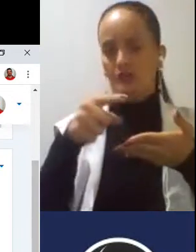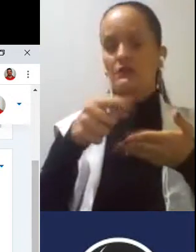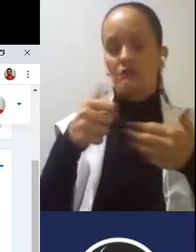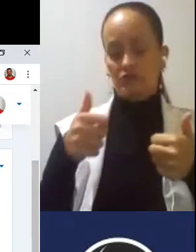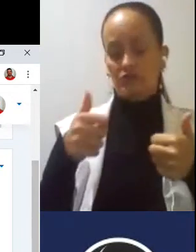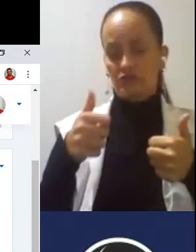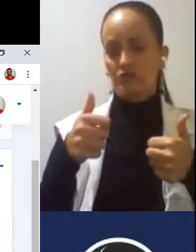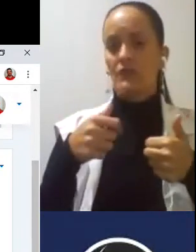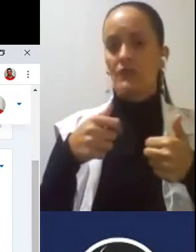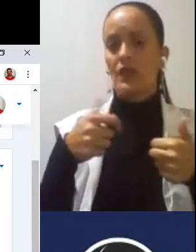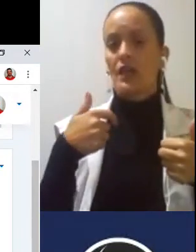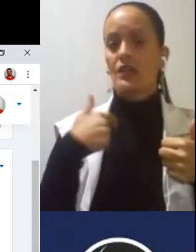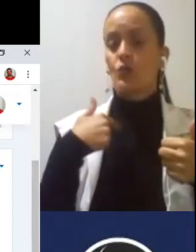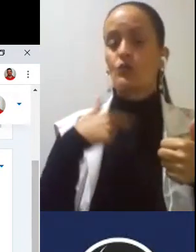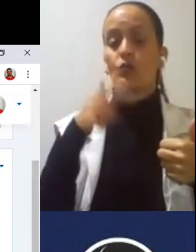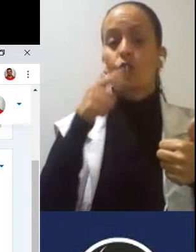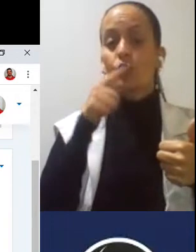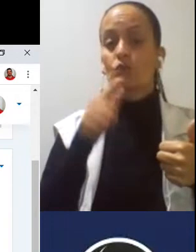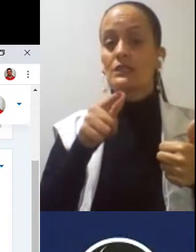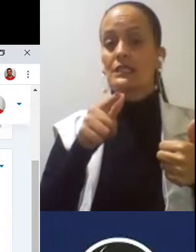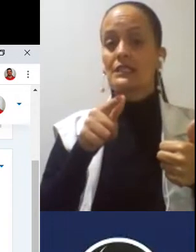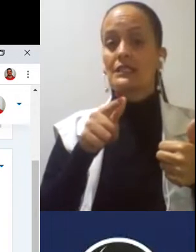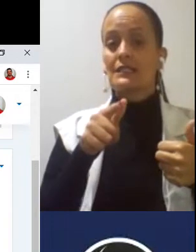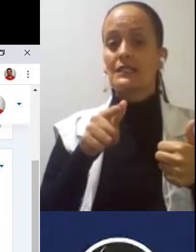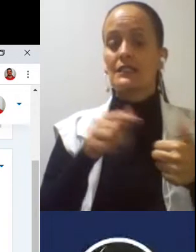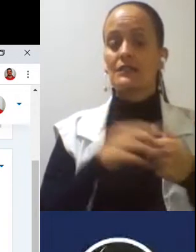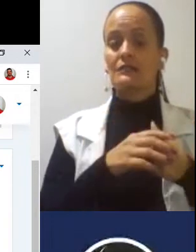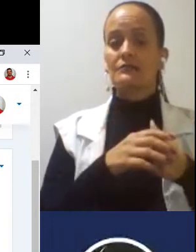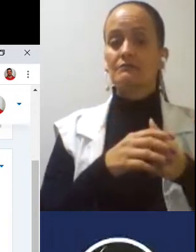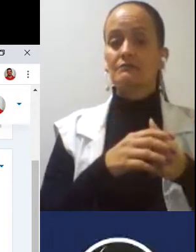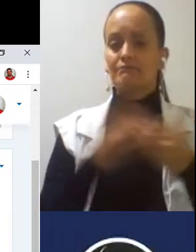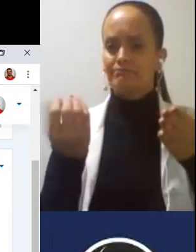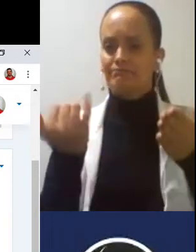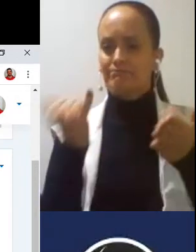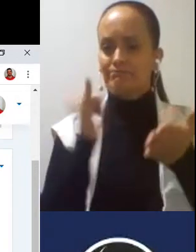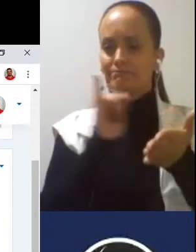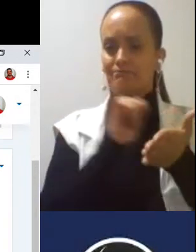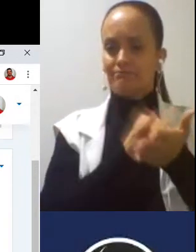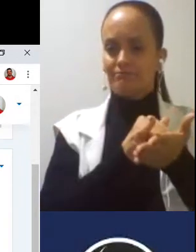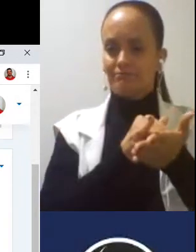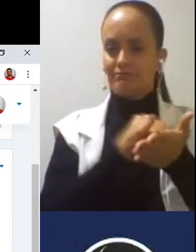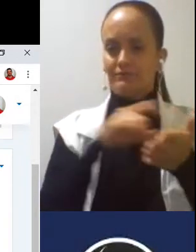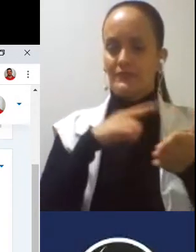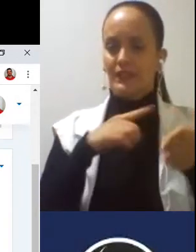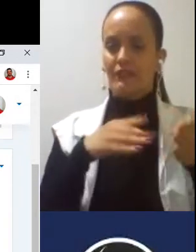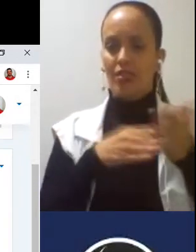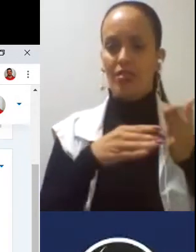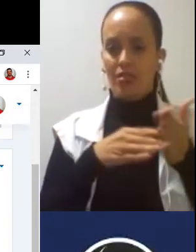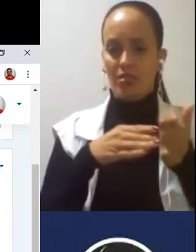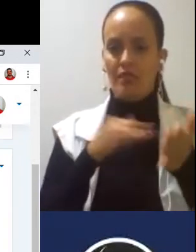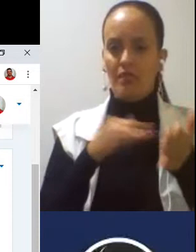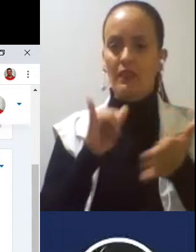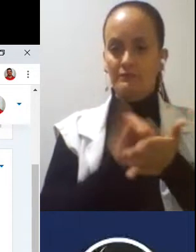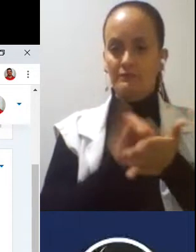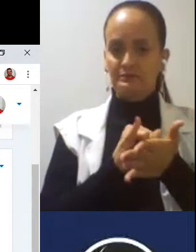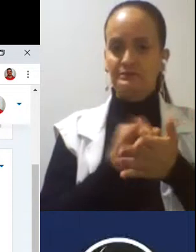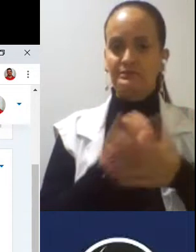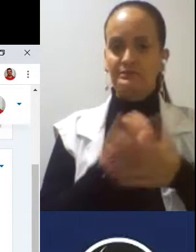né? Acabei que não consegui fazer a instalação, tive alguns bloqueios aqui no computador onde eu